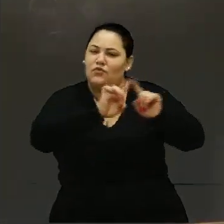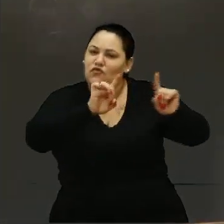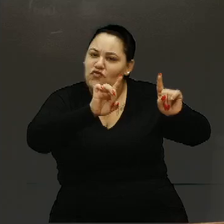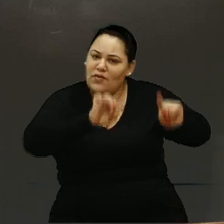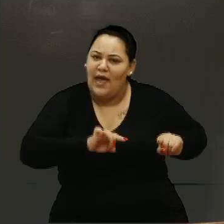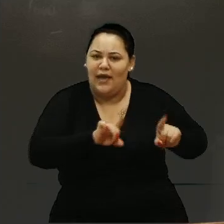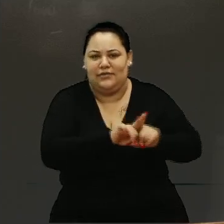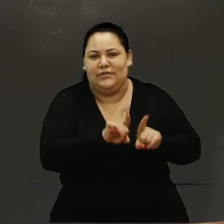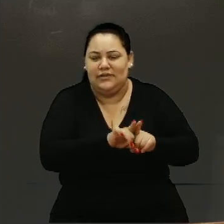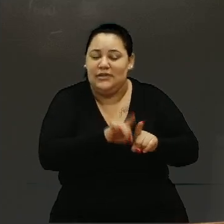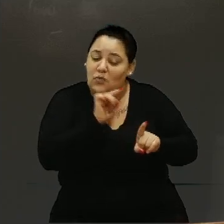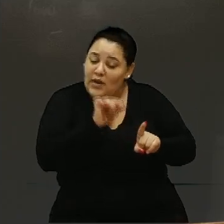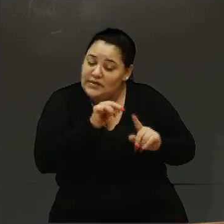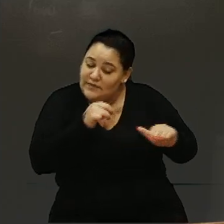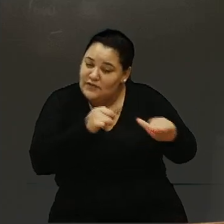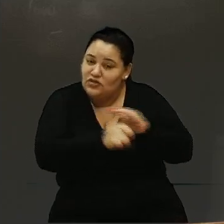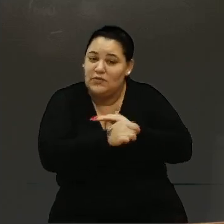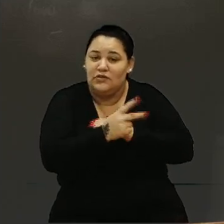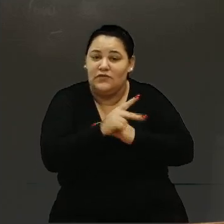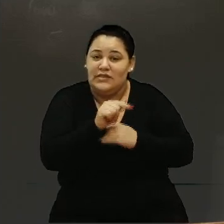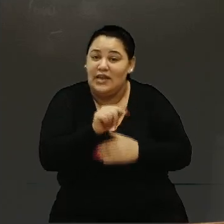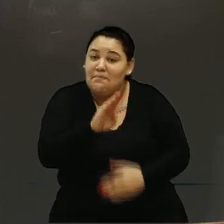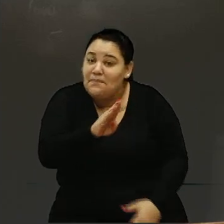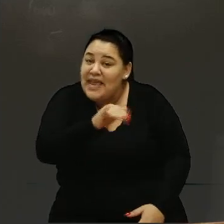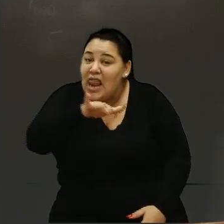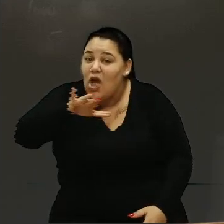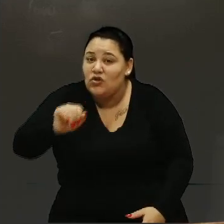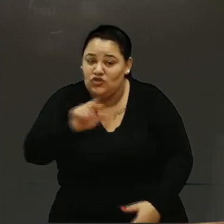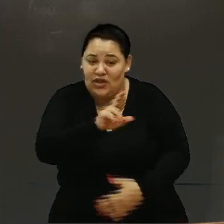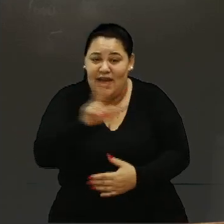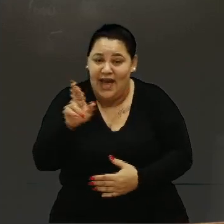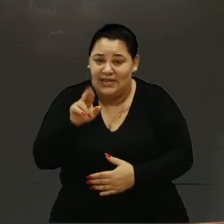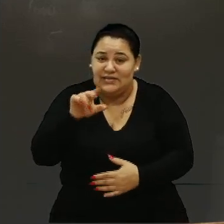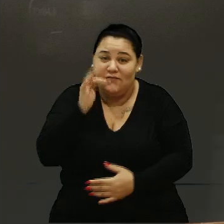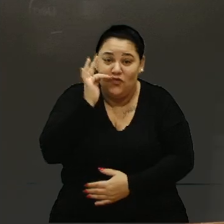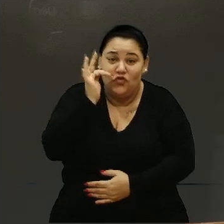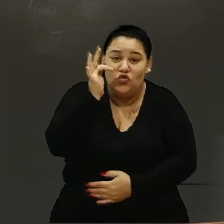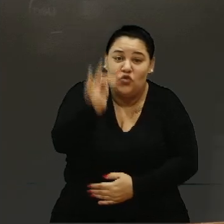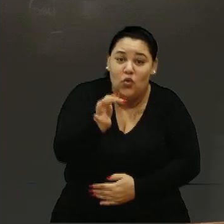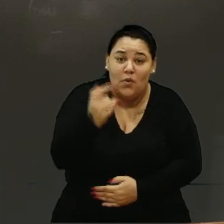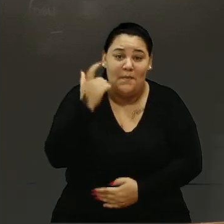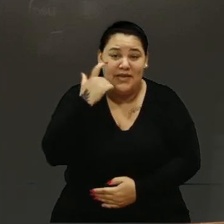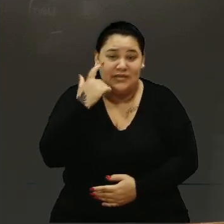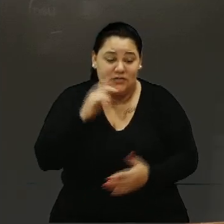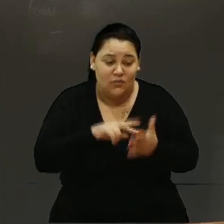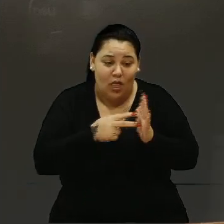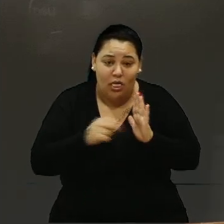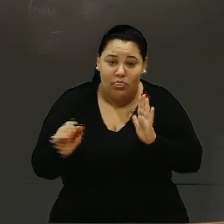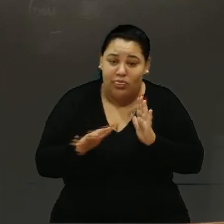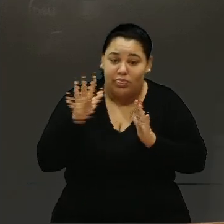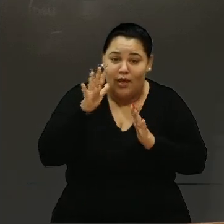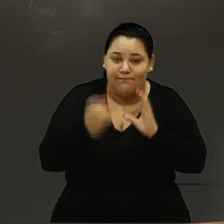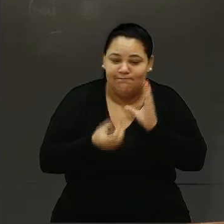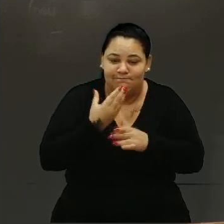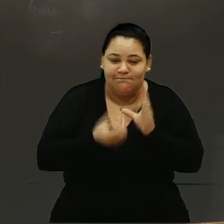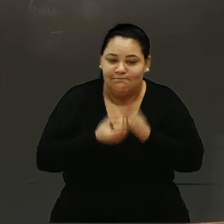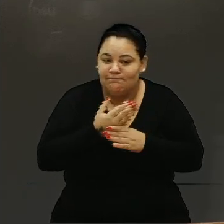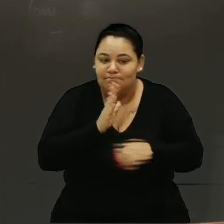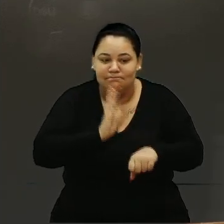esse investimento de 27 bilhões de reais, com uma projeção significativa de geração de emprego, em especial